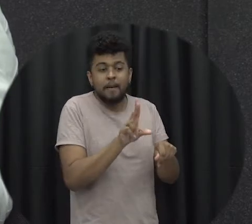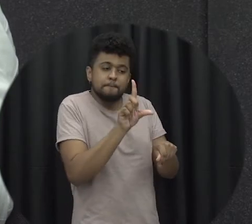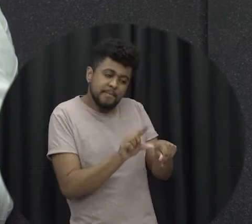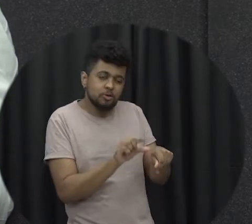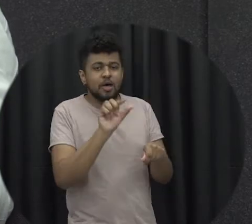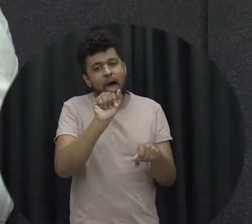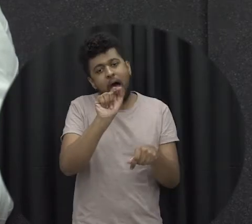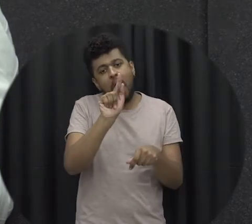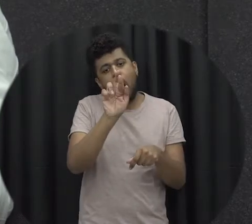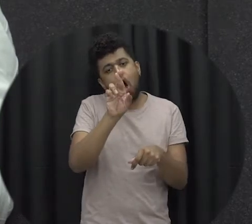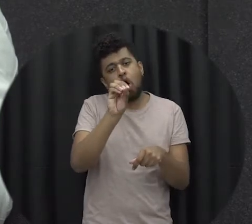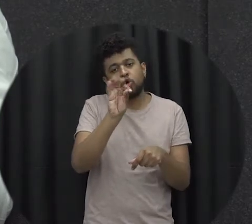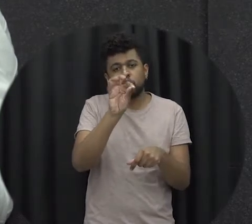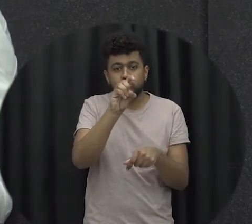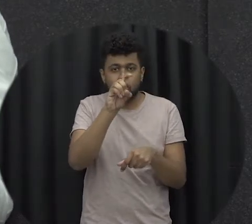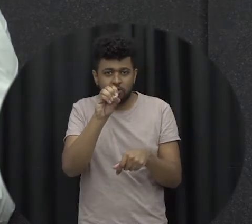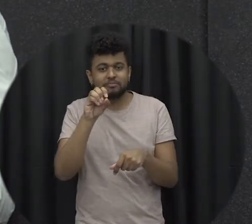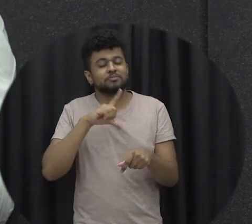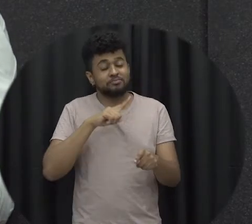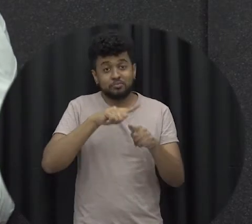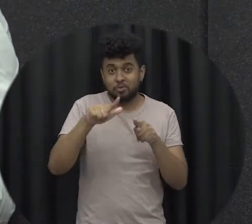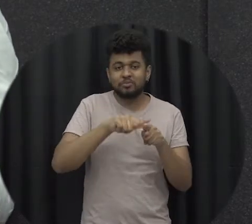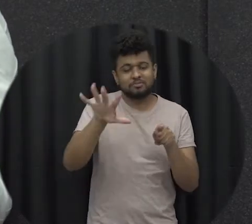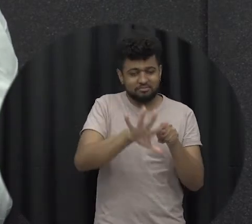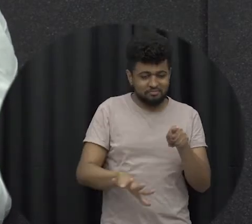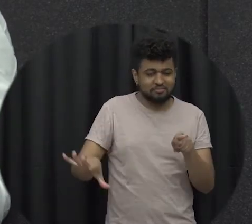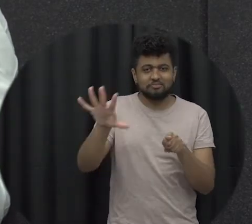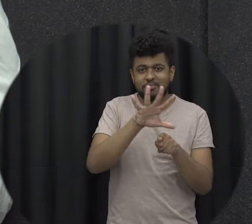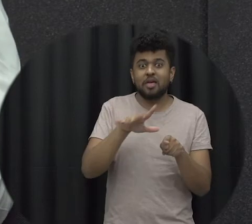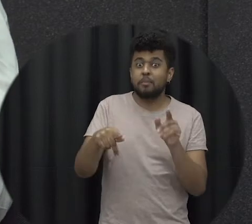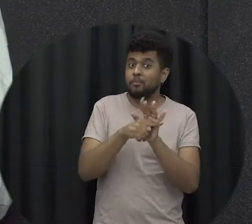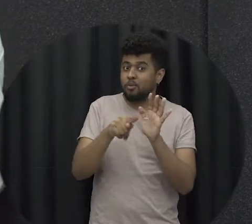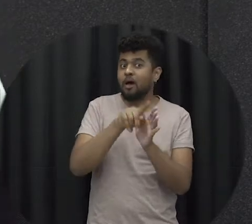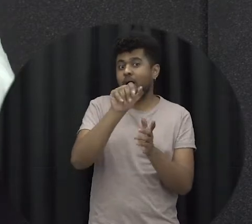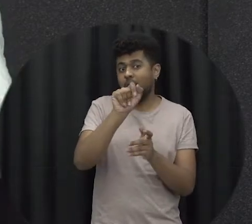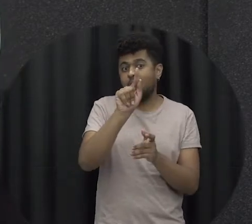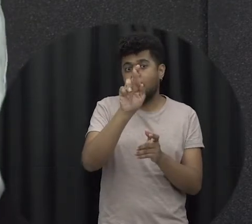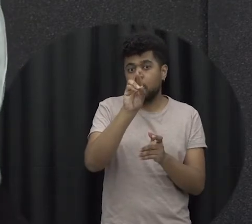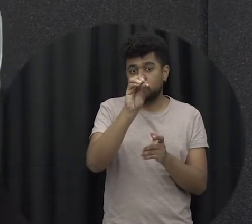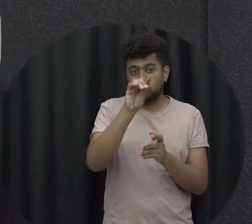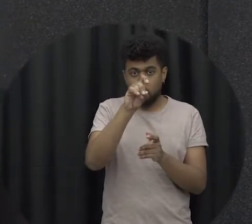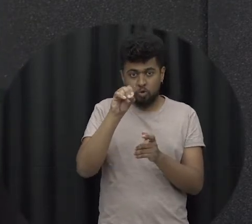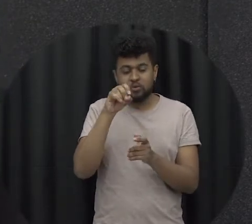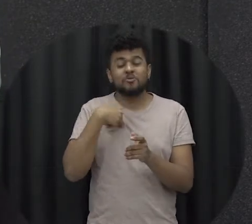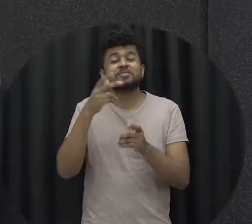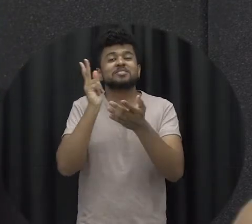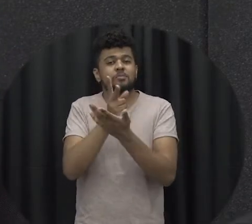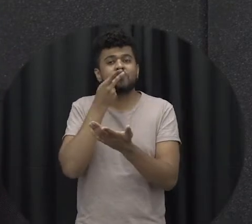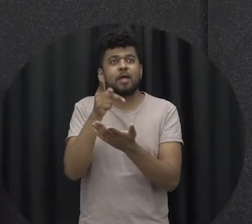um problema ambiental aí que a gente tem, um aumento excessivo da aplicação de agrotóxico. Eu sempre falo que é uma roda,